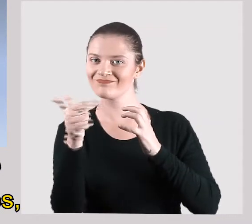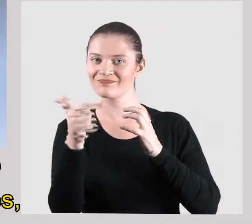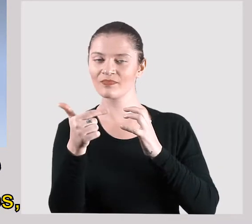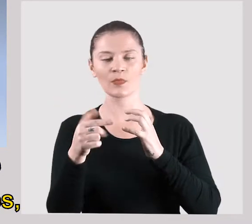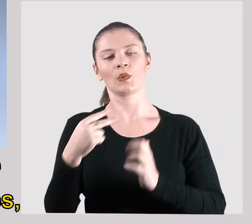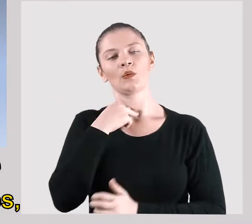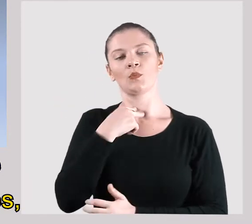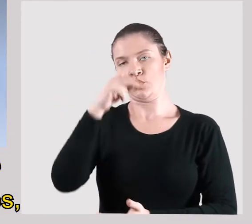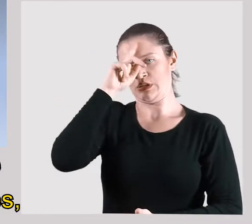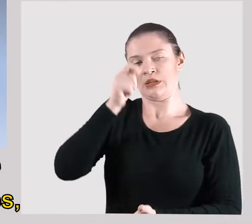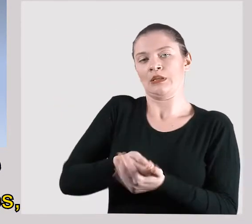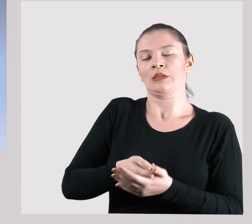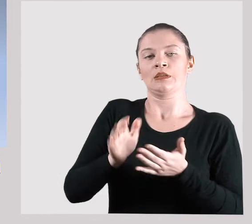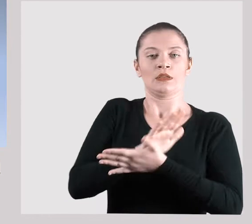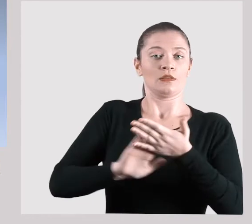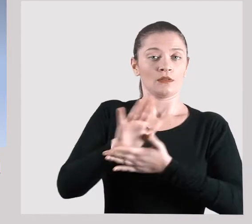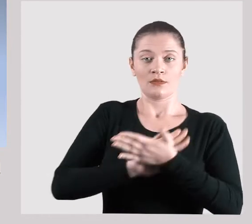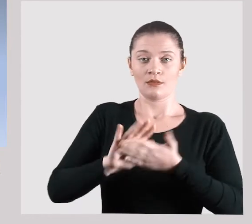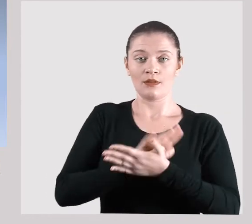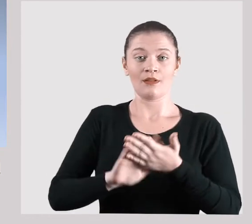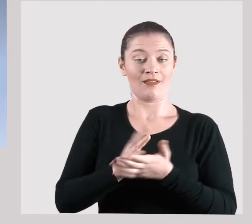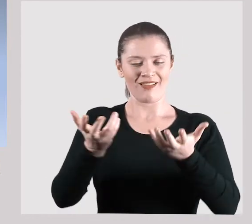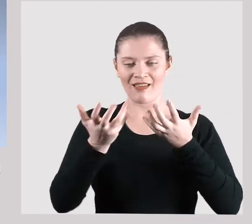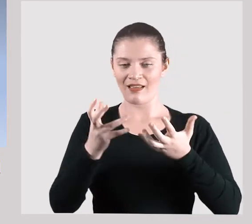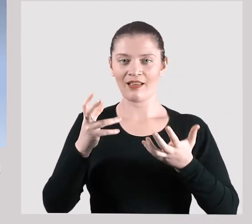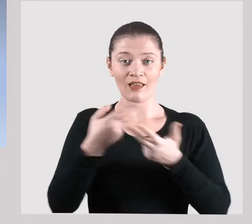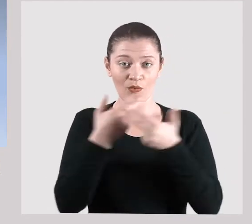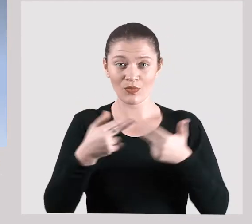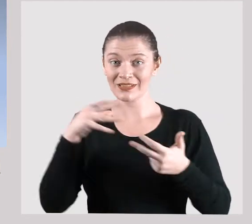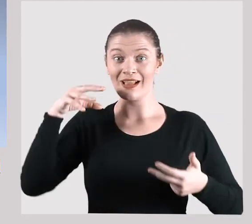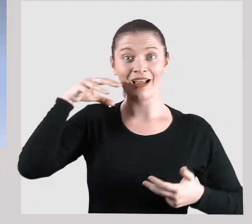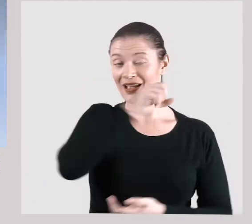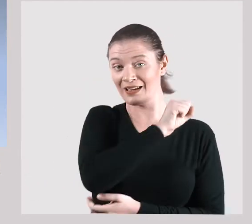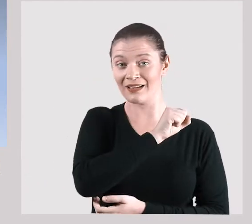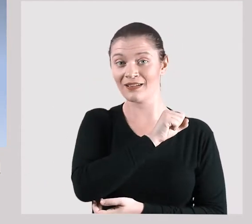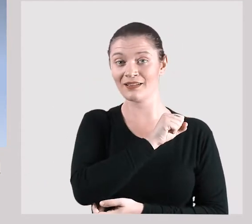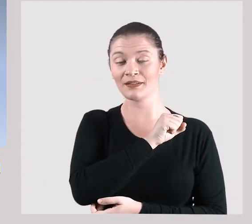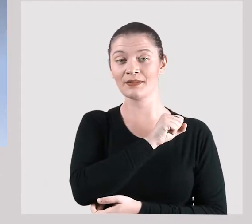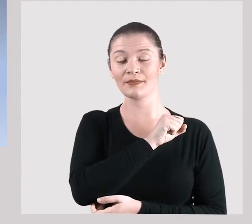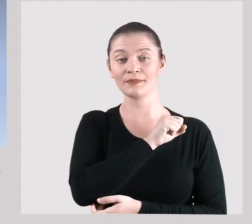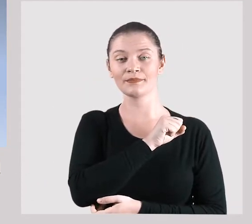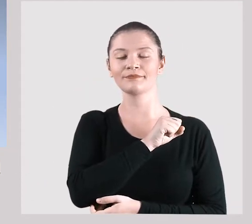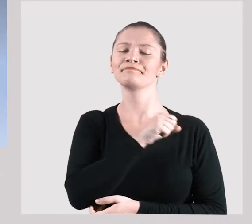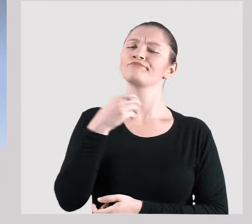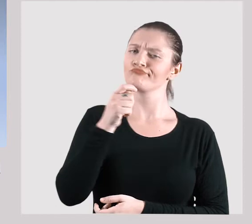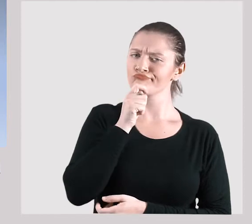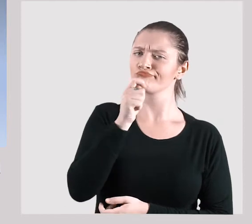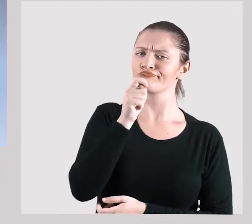tomar decisões muito importantes, ele é impulsivo, né? Então ele ainda está